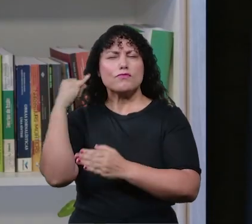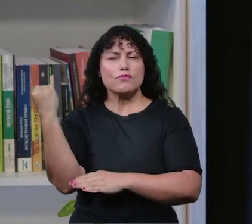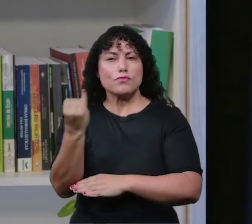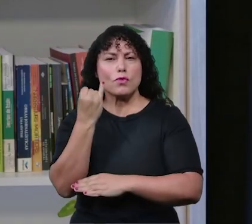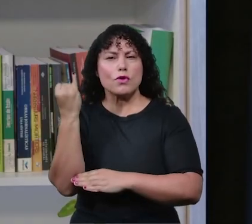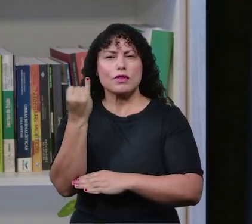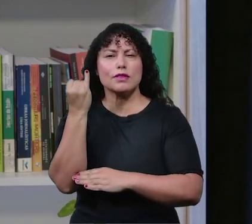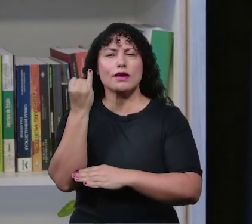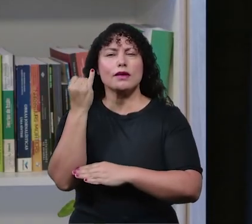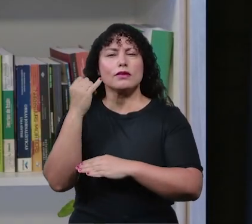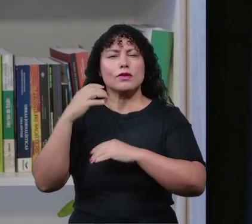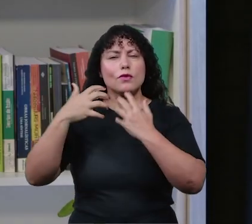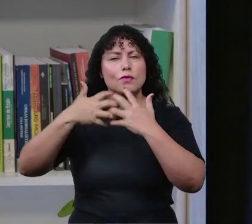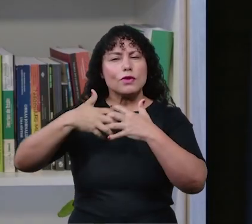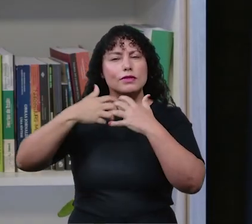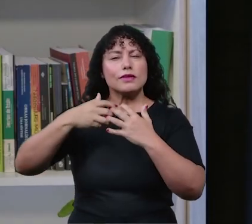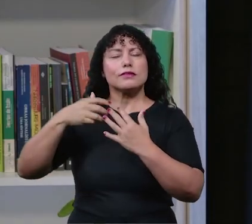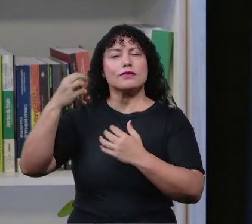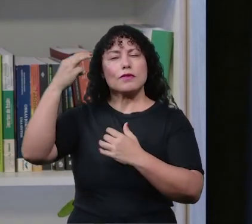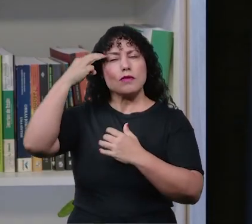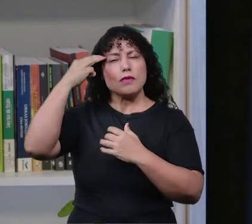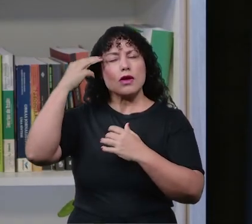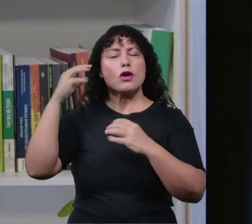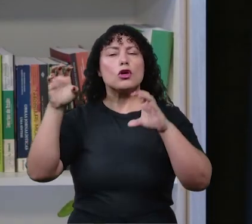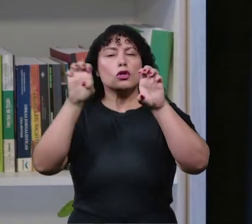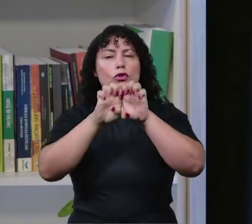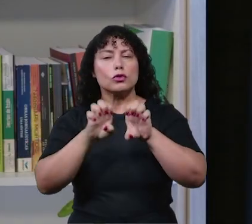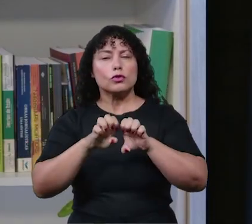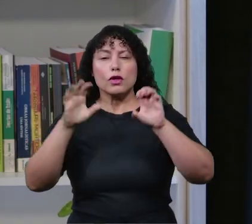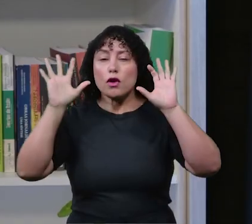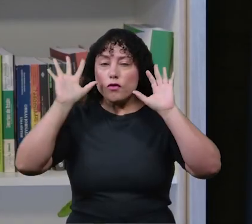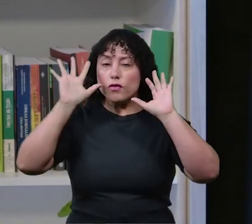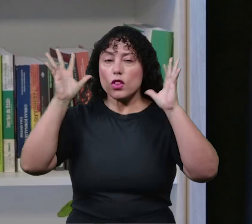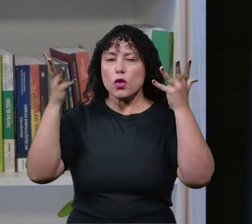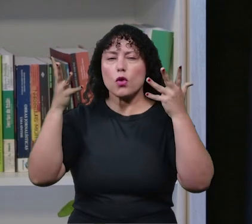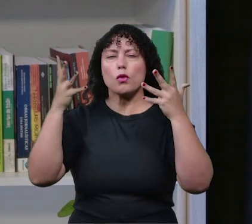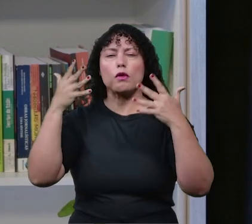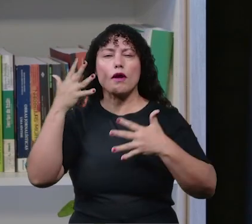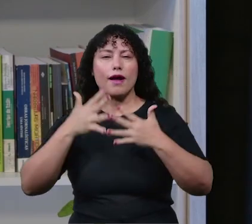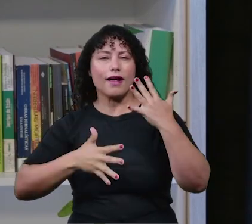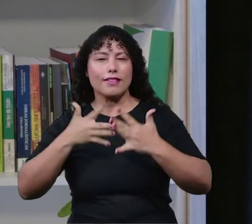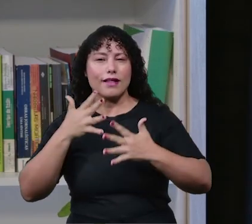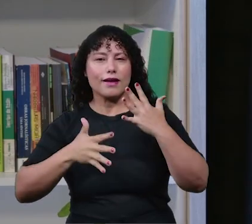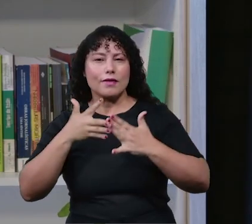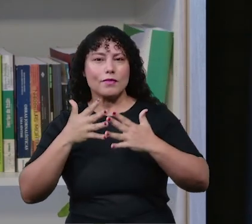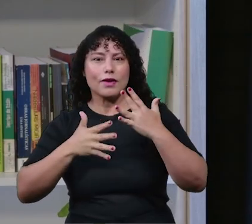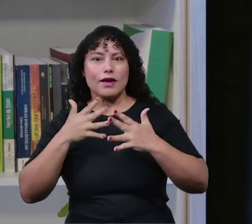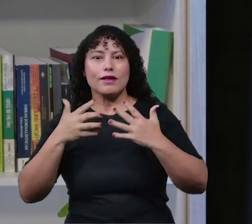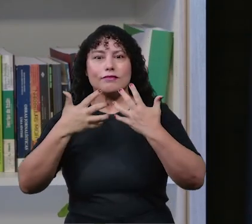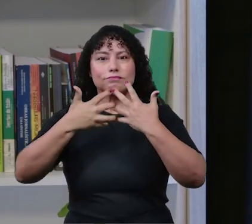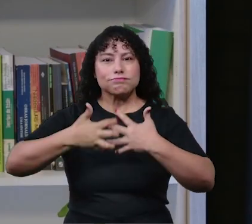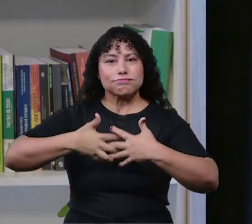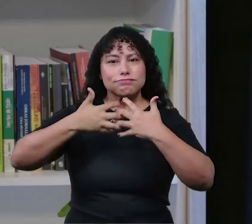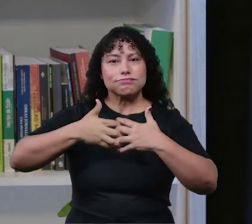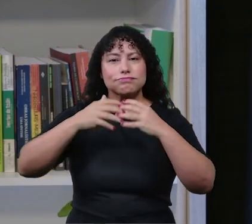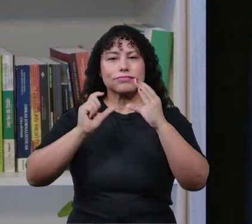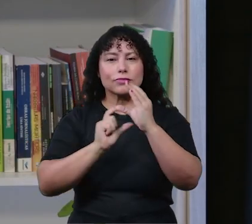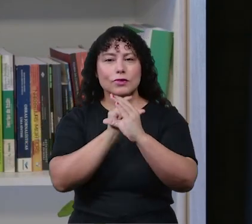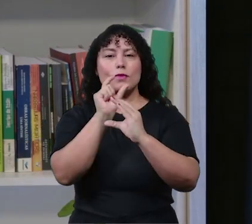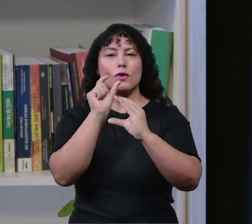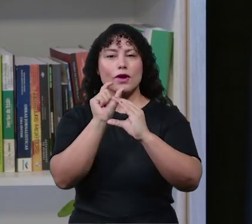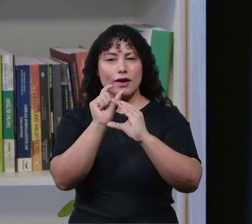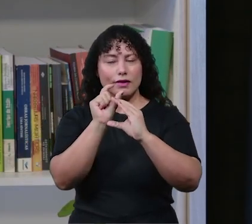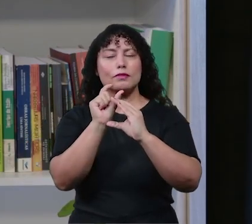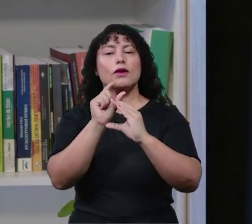para o processo de memória e estruturas que porventura, ou fenômenos que porventura, interfiram no mecanismo de funcionamento